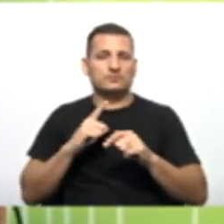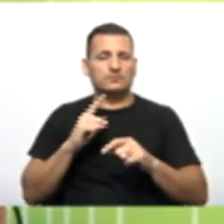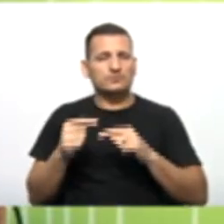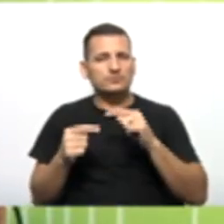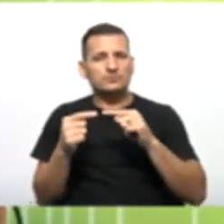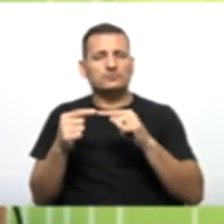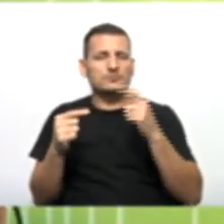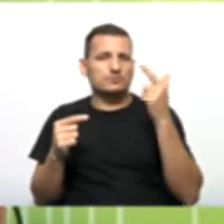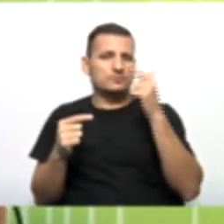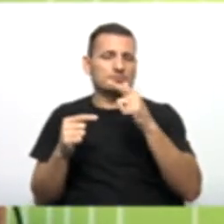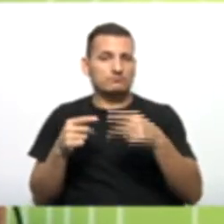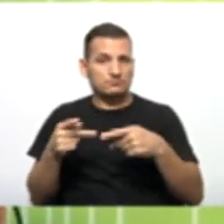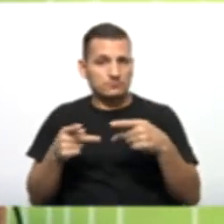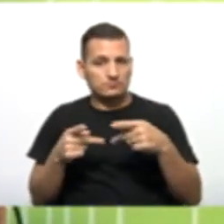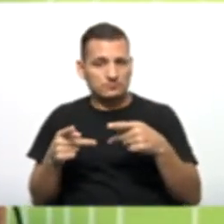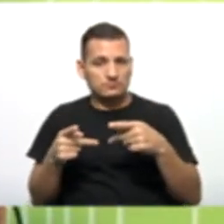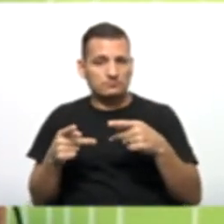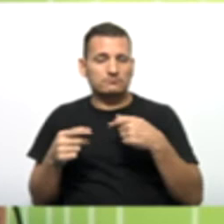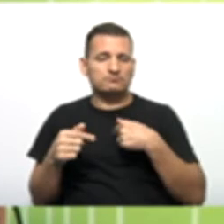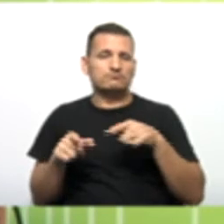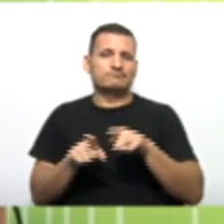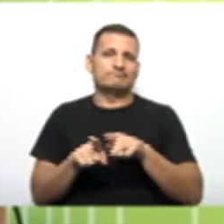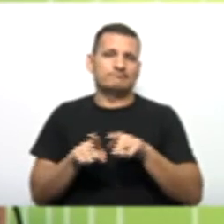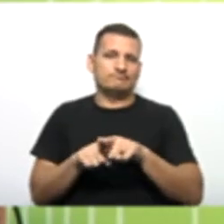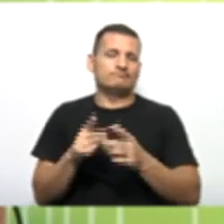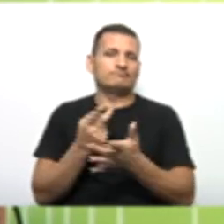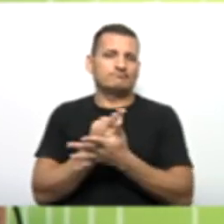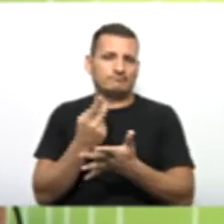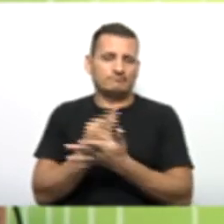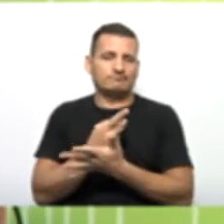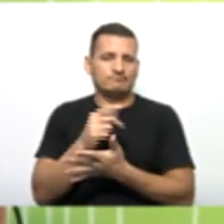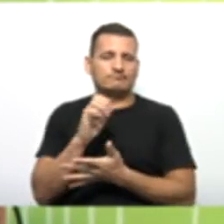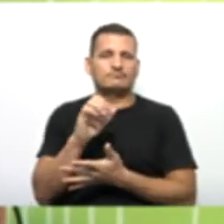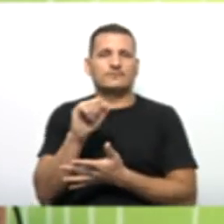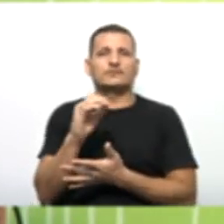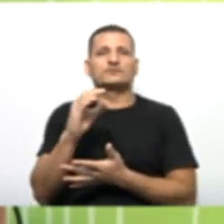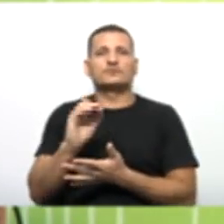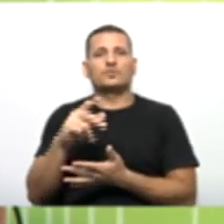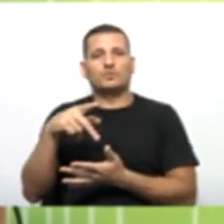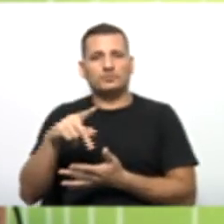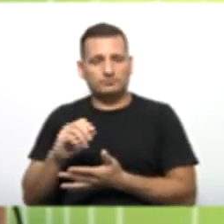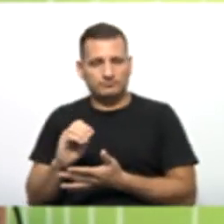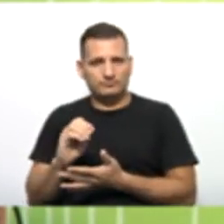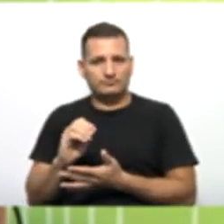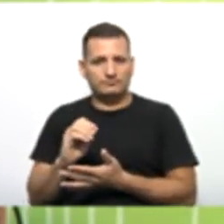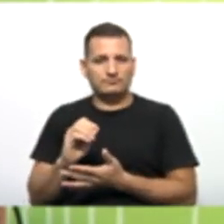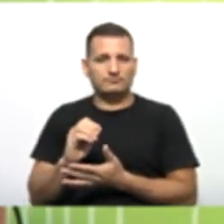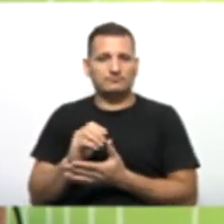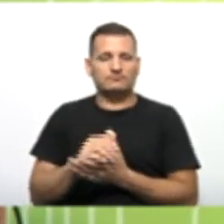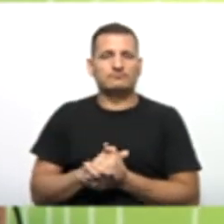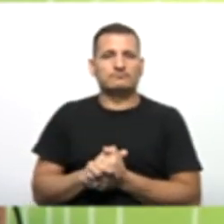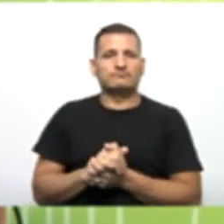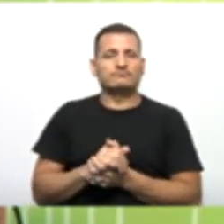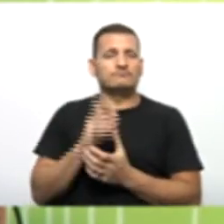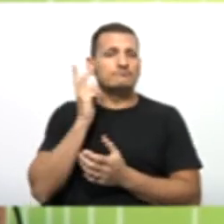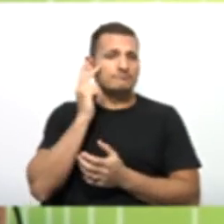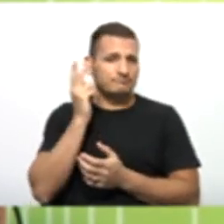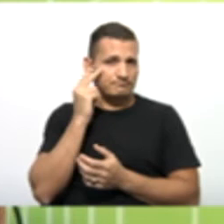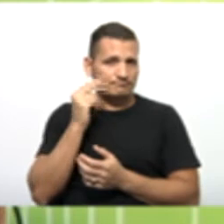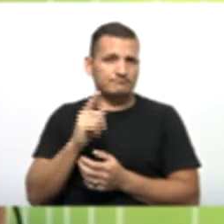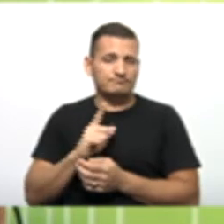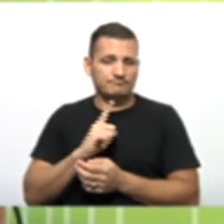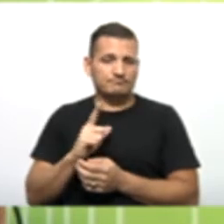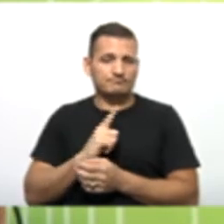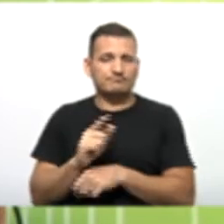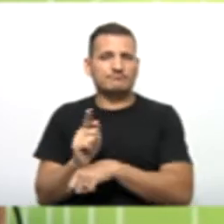para alcançar o meu projeto, eu também vou cometer um erro aí que, por incrível que pareça, apesar de erro primário, é muito comum